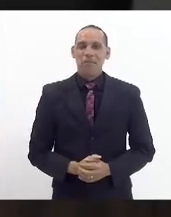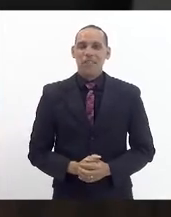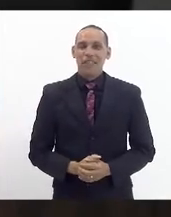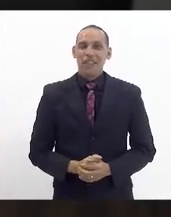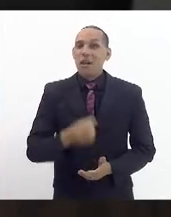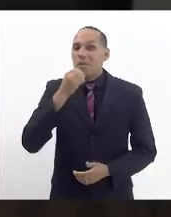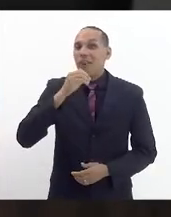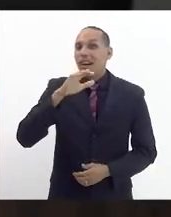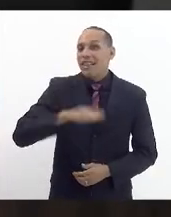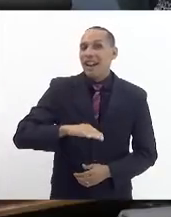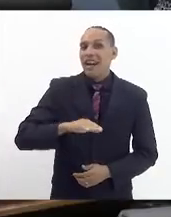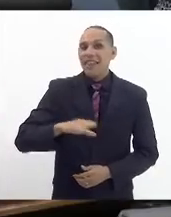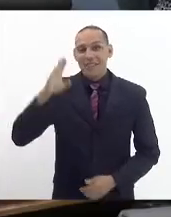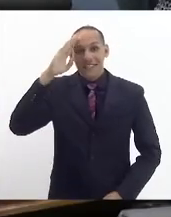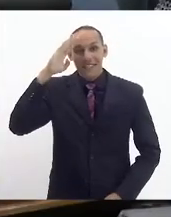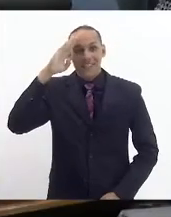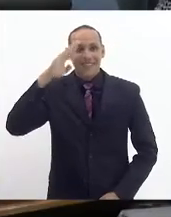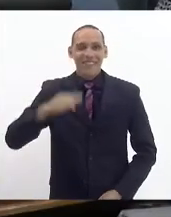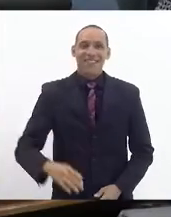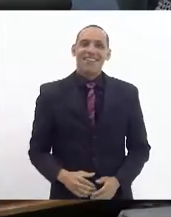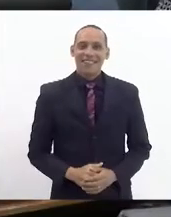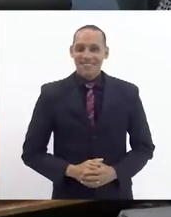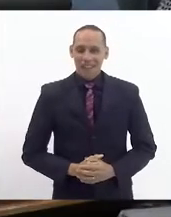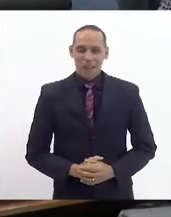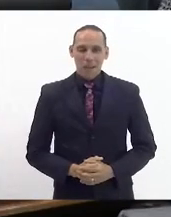Boa tarde, sub.